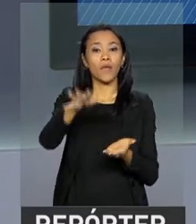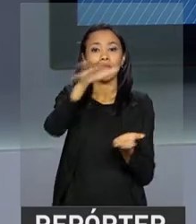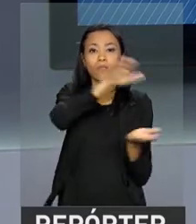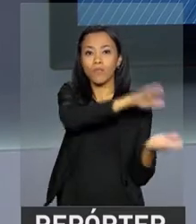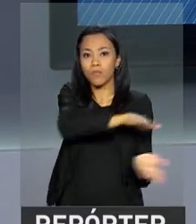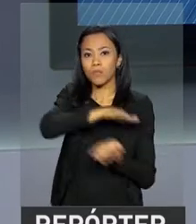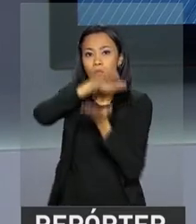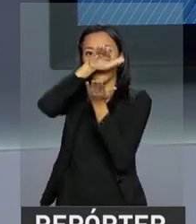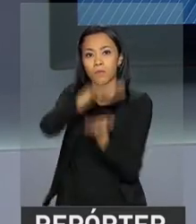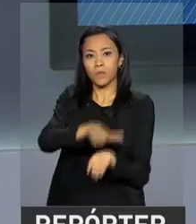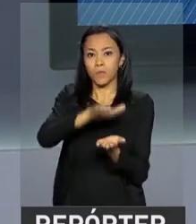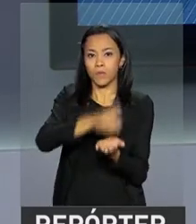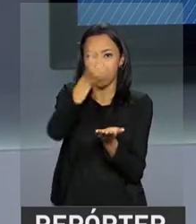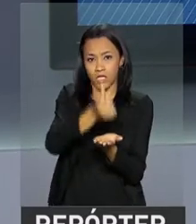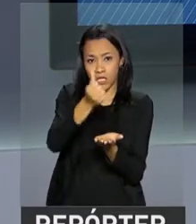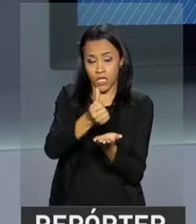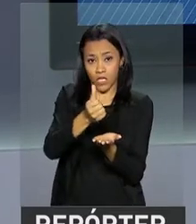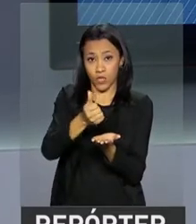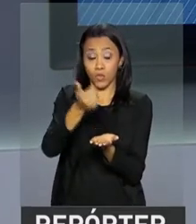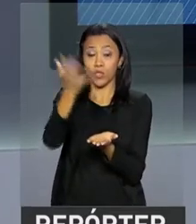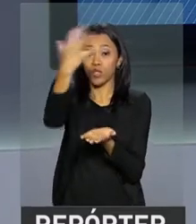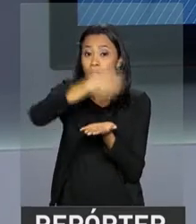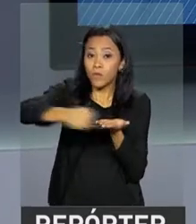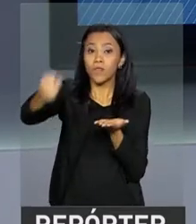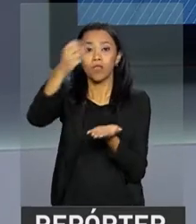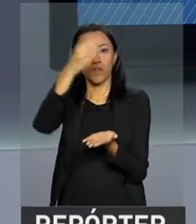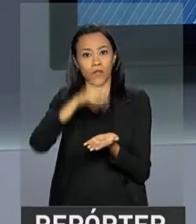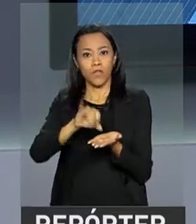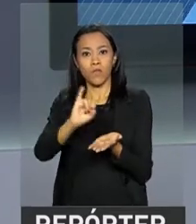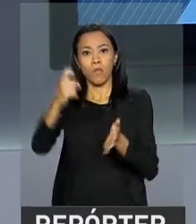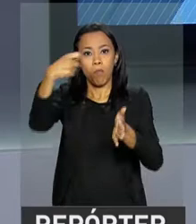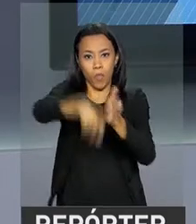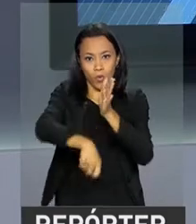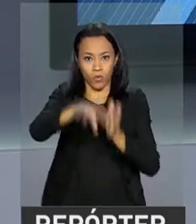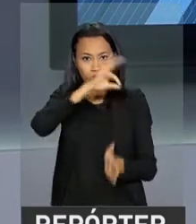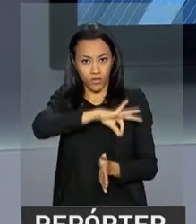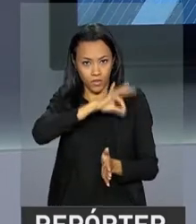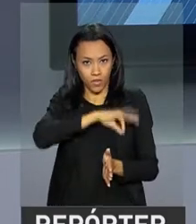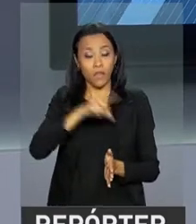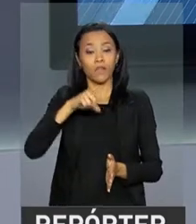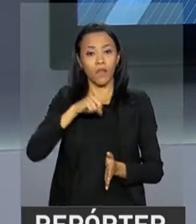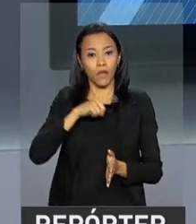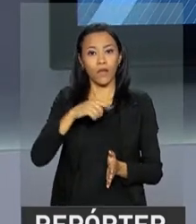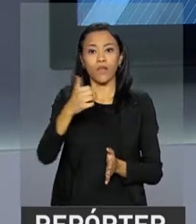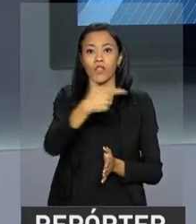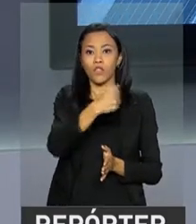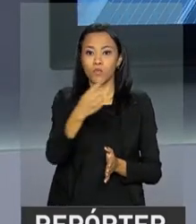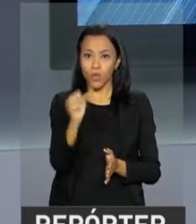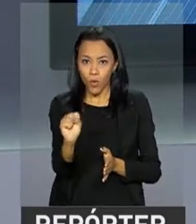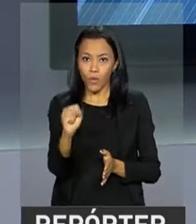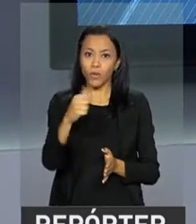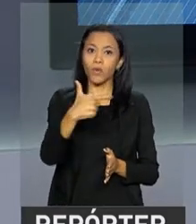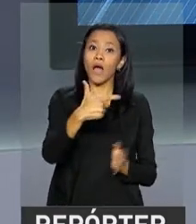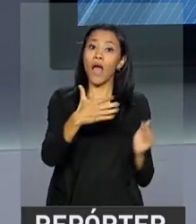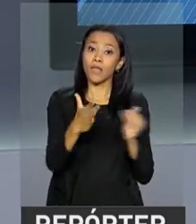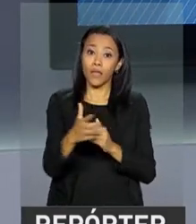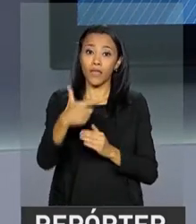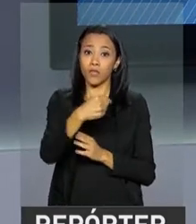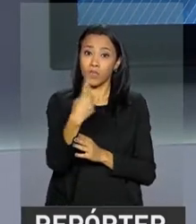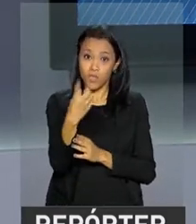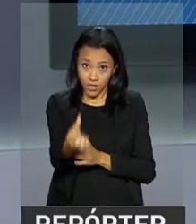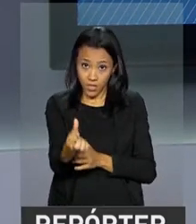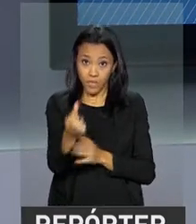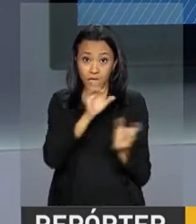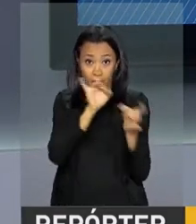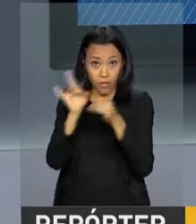pessoa física 2007 o lote tem também restituições dos exercícios de 2008 a 2017 6 que deixarão a malha